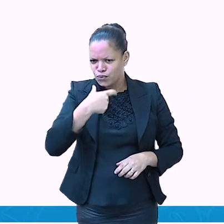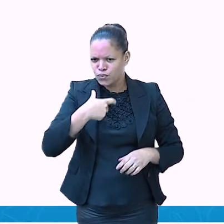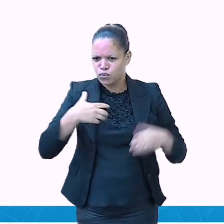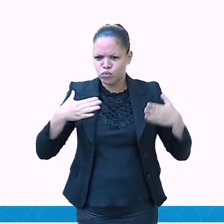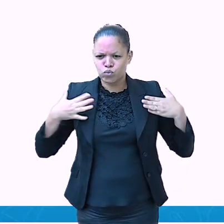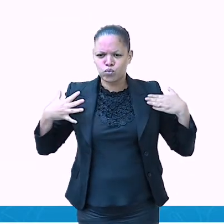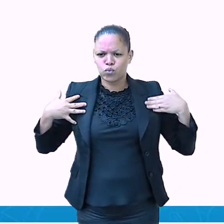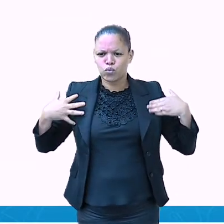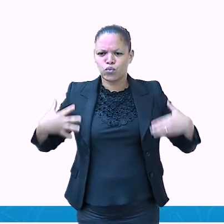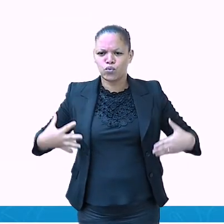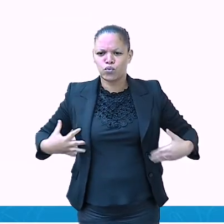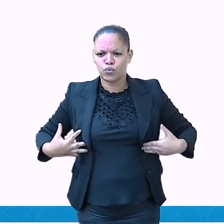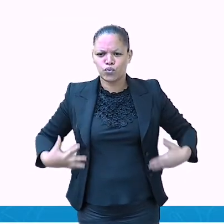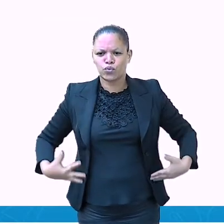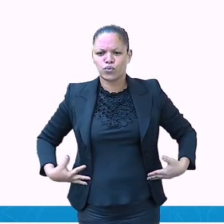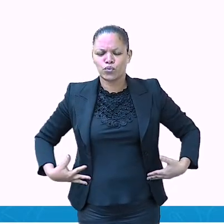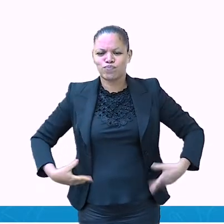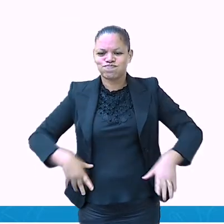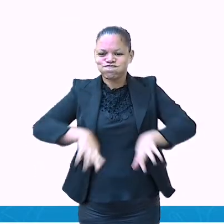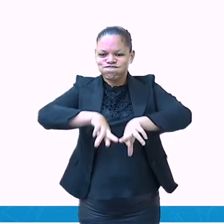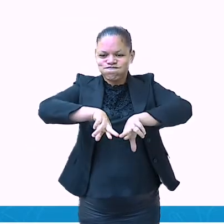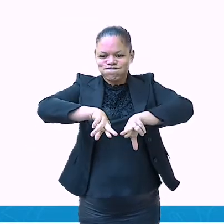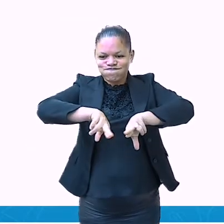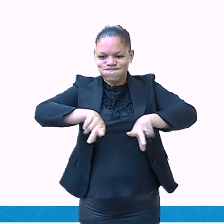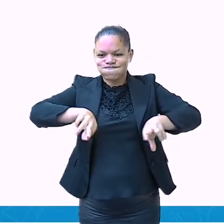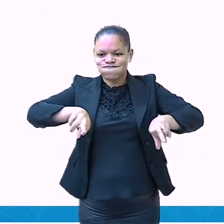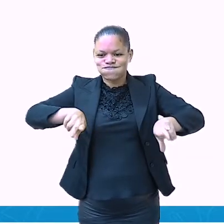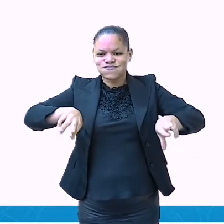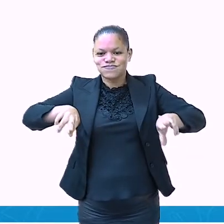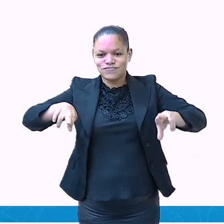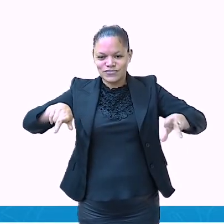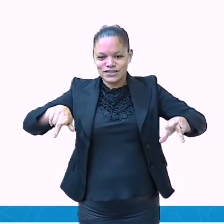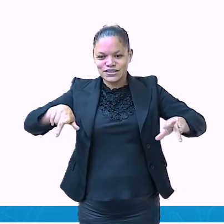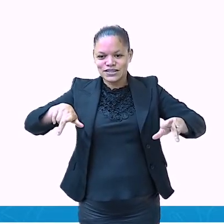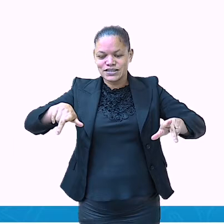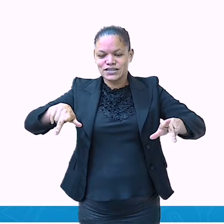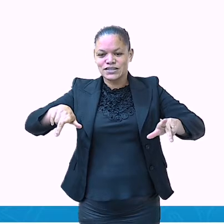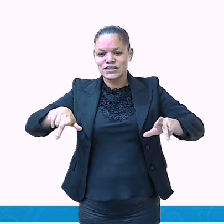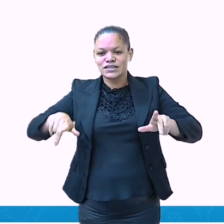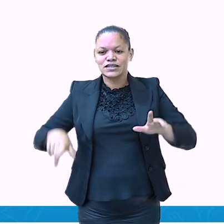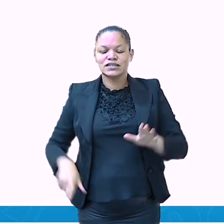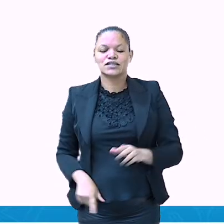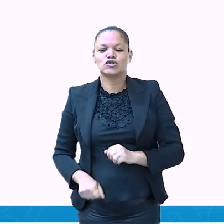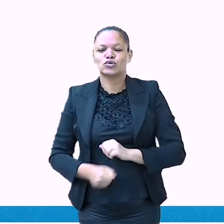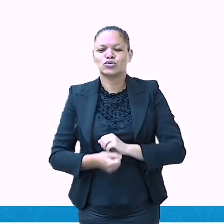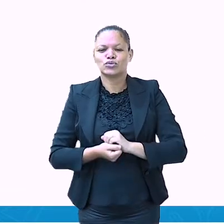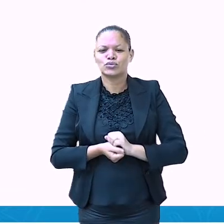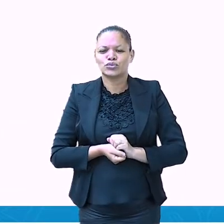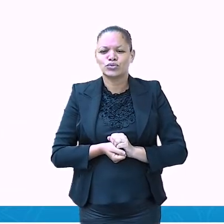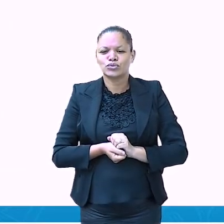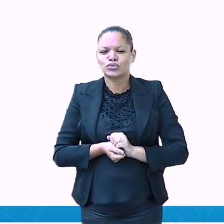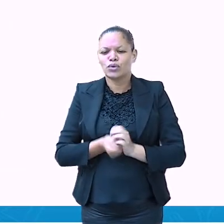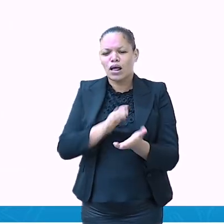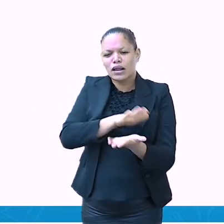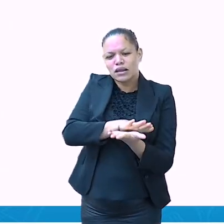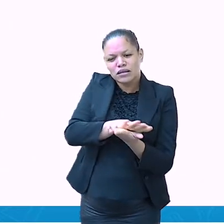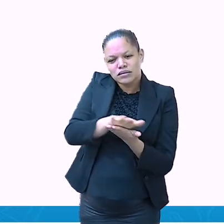forma, uma estrutura lisa, escorregadia, com a boca aqui mais